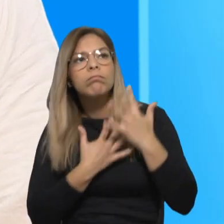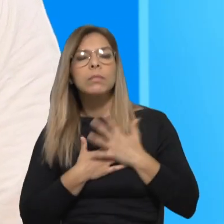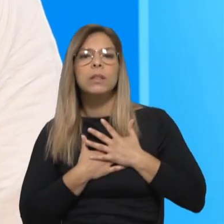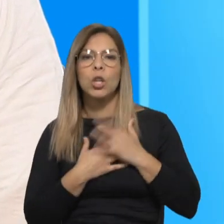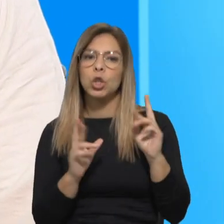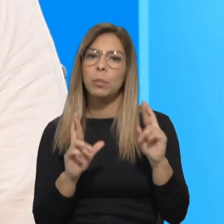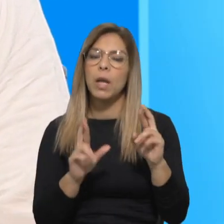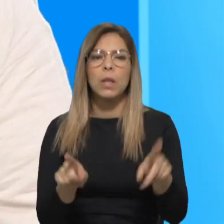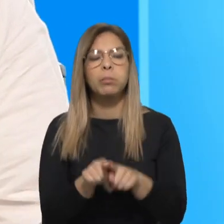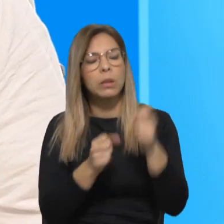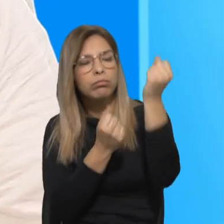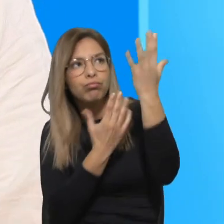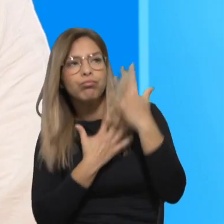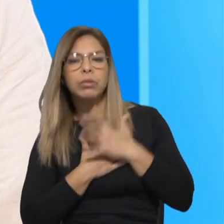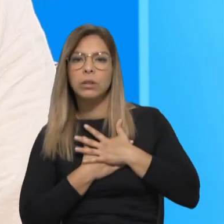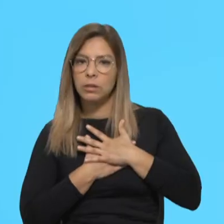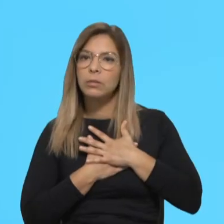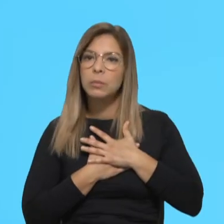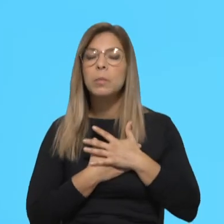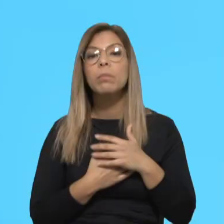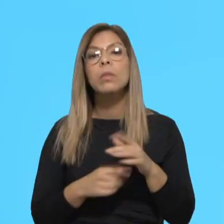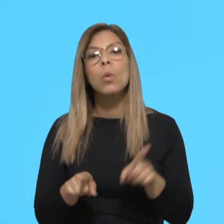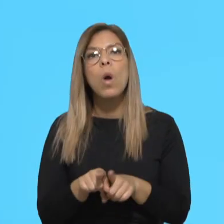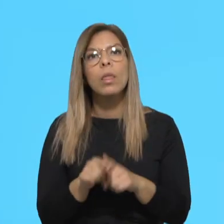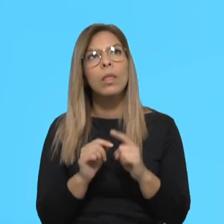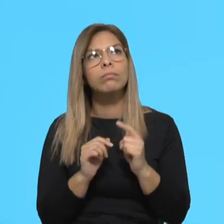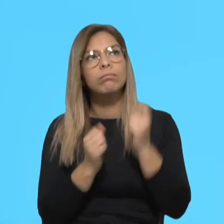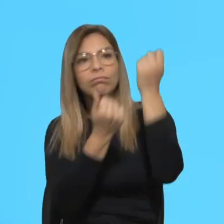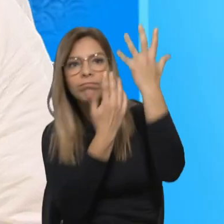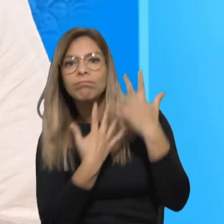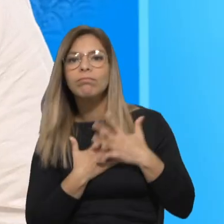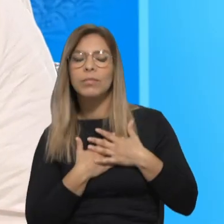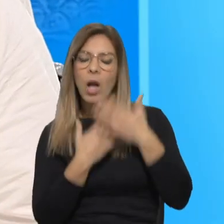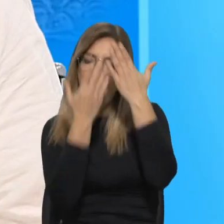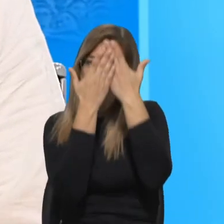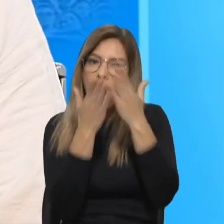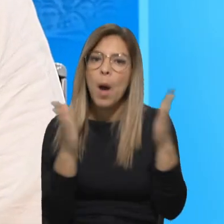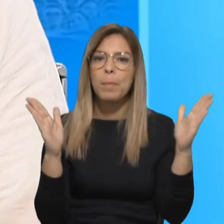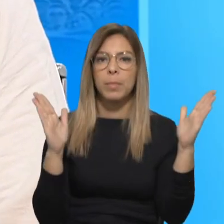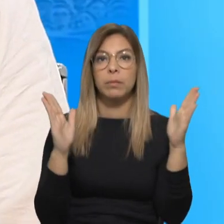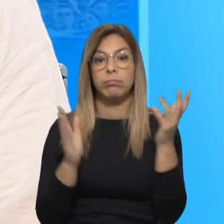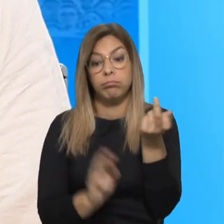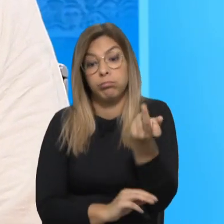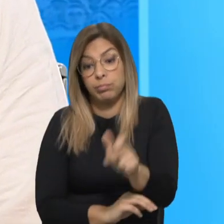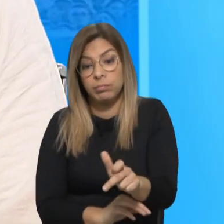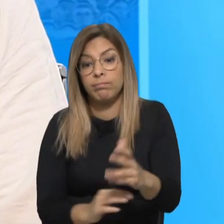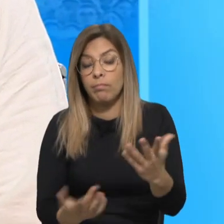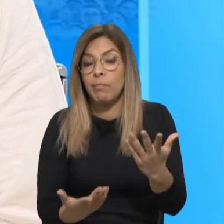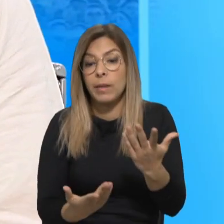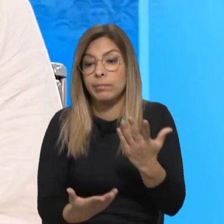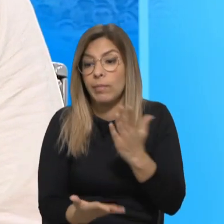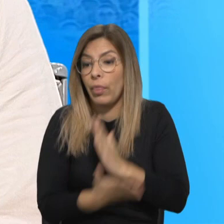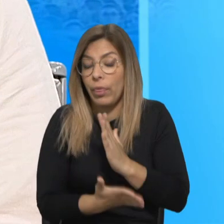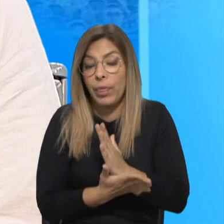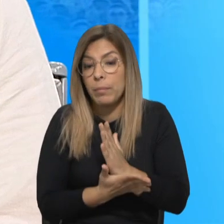graça. Graça no sentido de dádiva. De dádiva, de abertura a uma realidade que nos transcende e que nós acolhemos. E